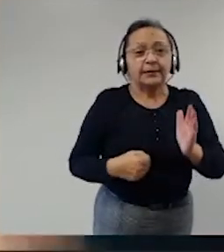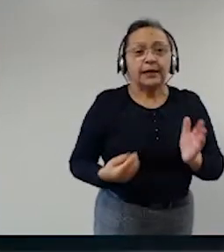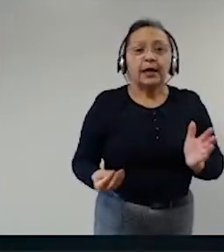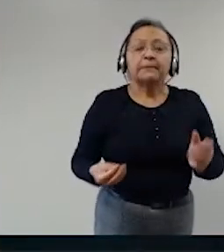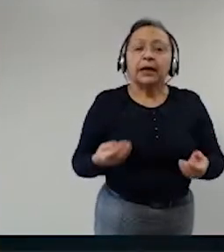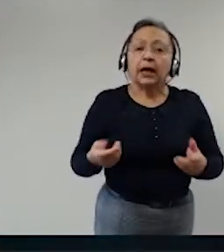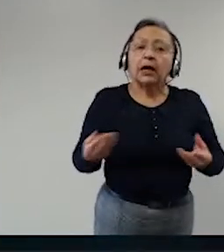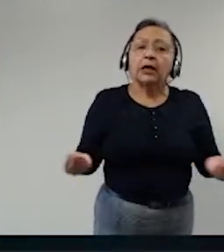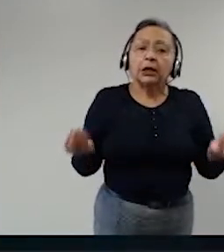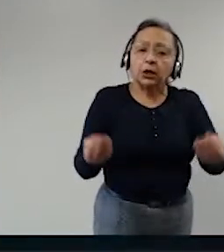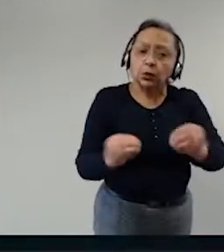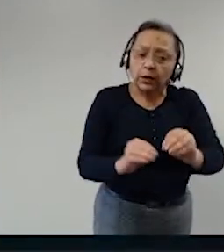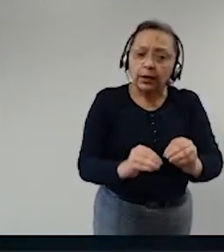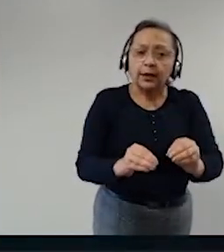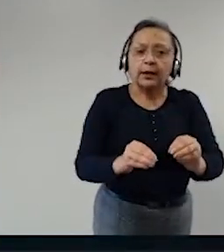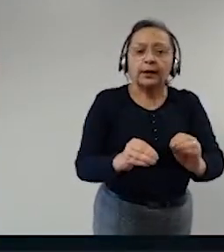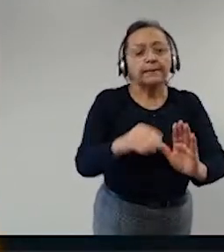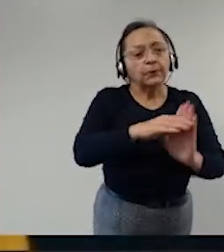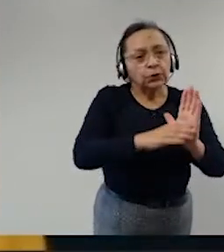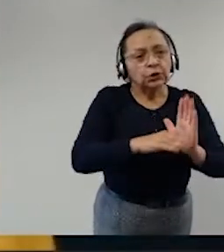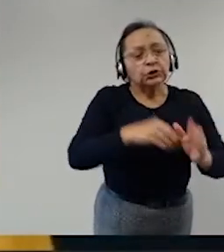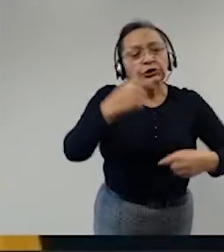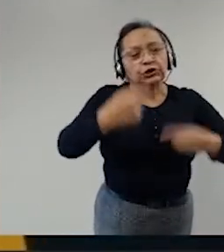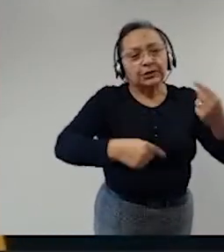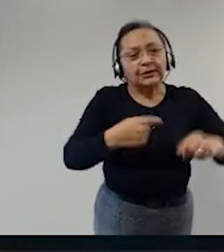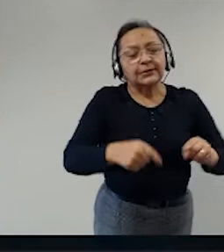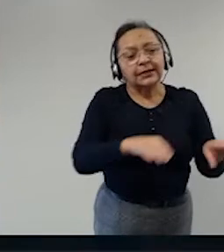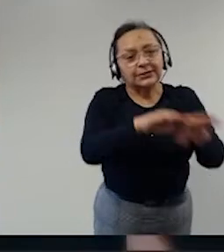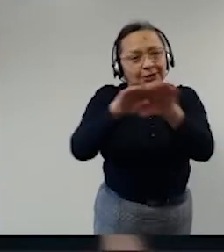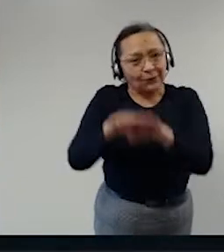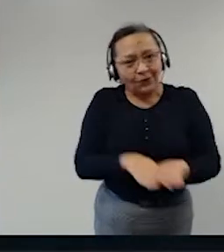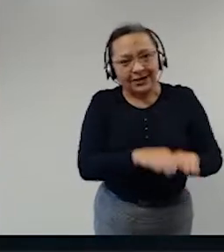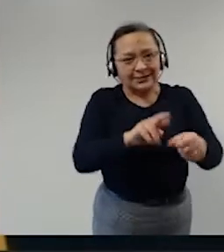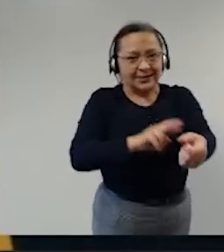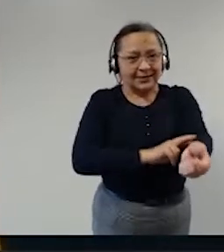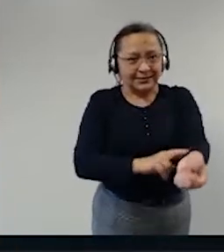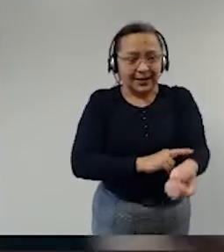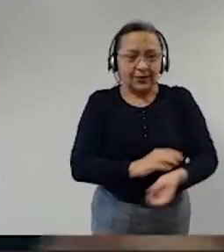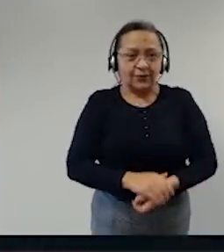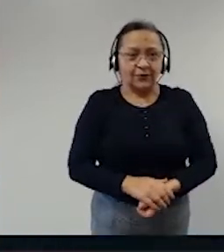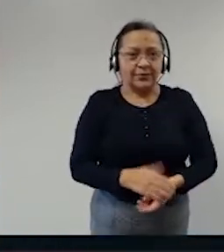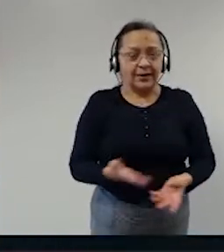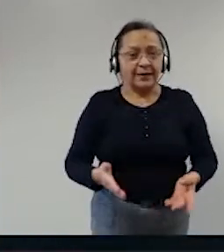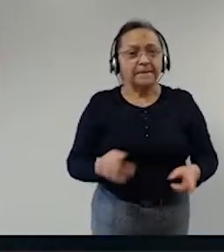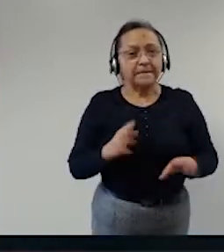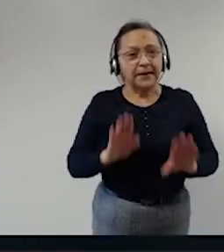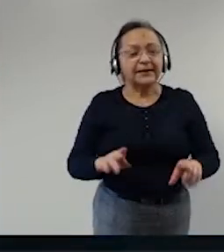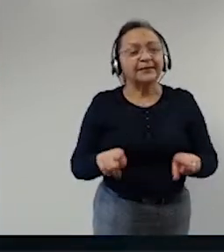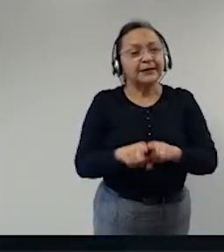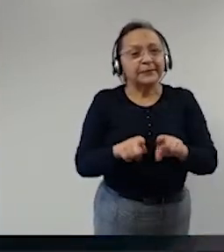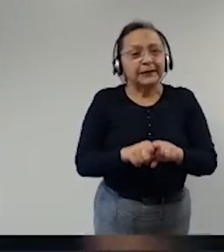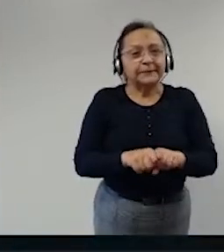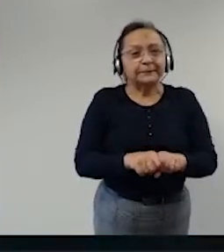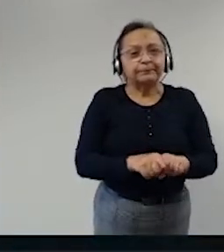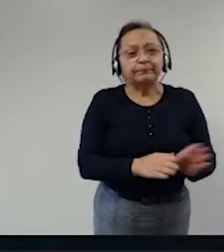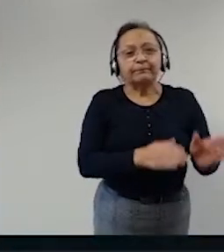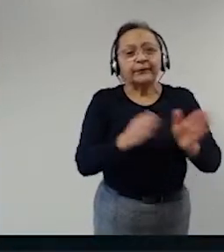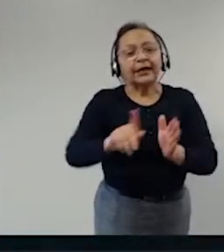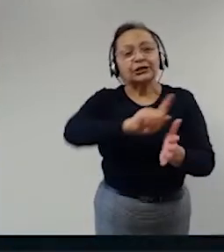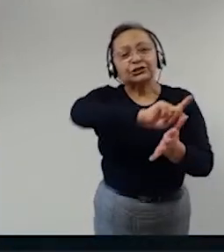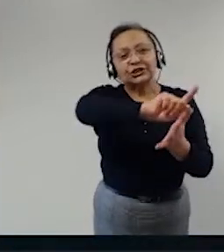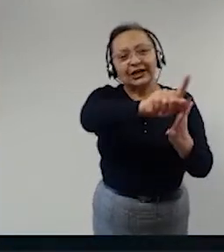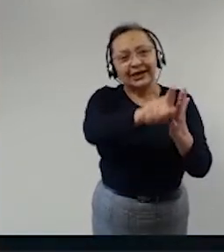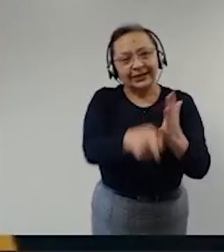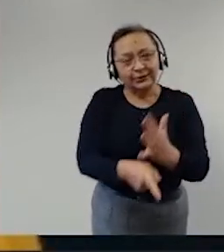de pluralidade dentro das empresas, e não somente em relação à raça, mas em relação a gêneros,